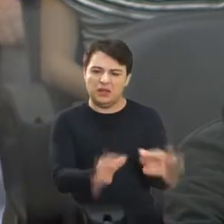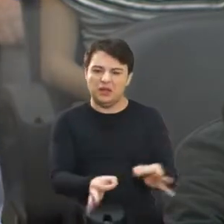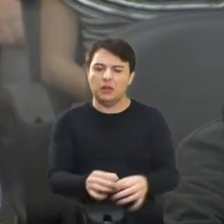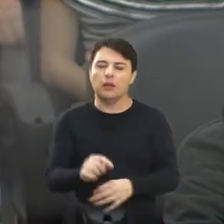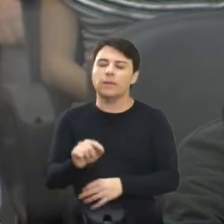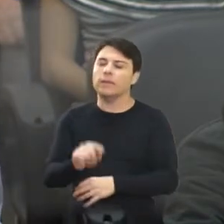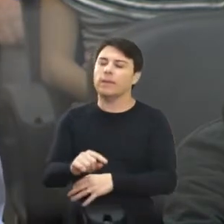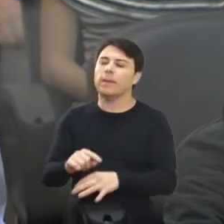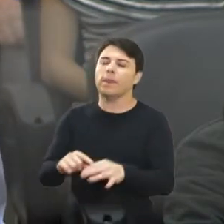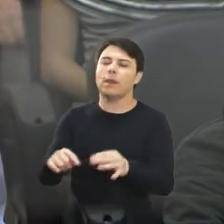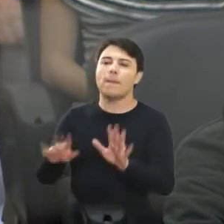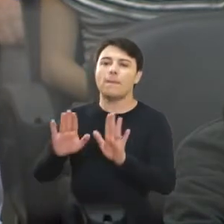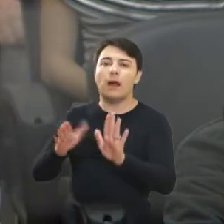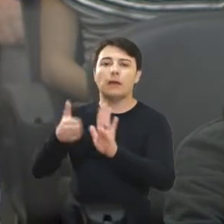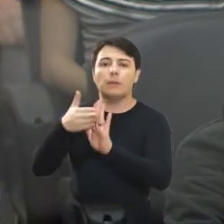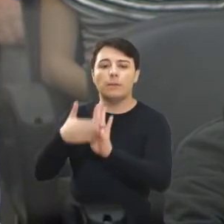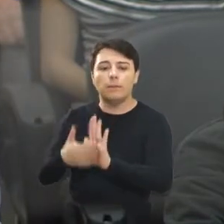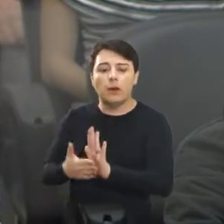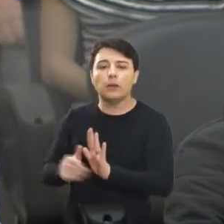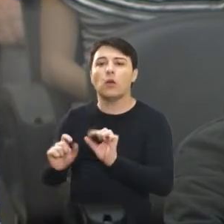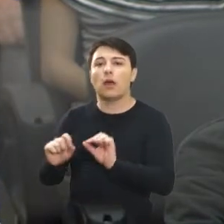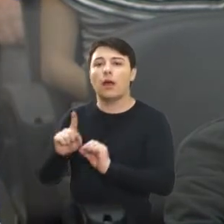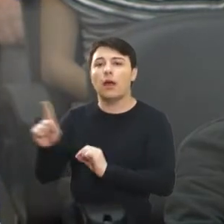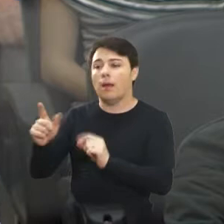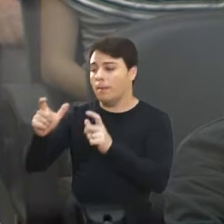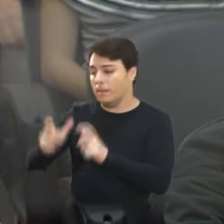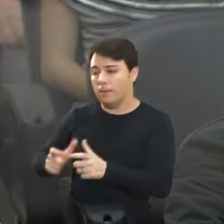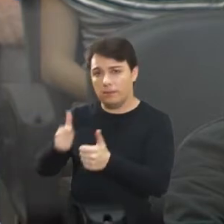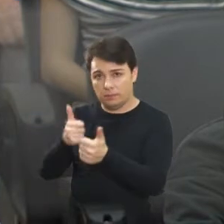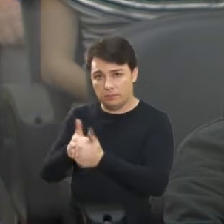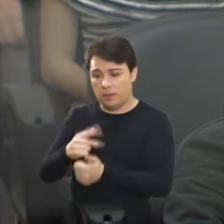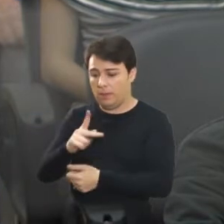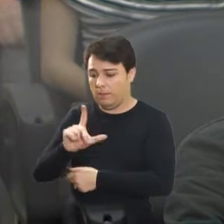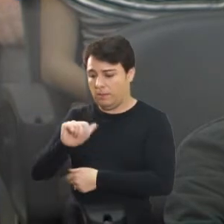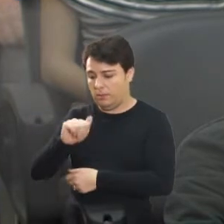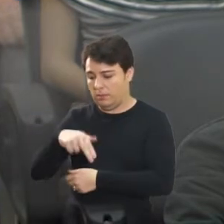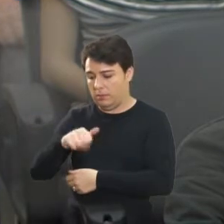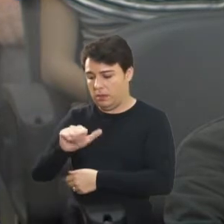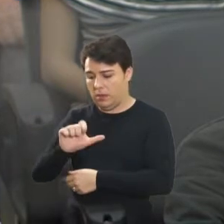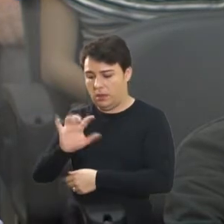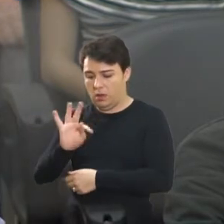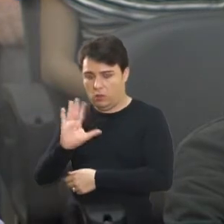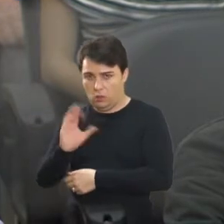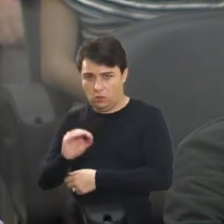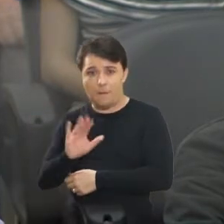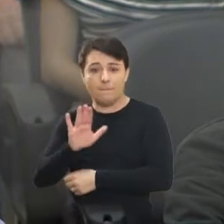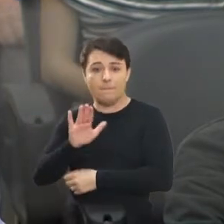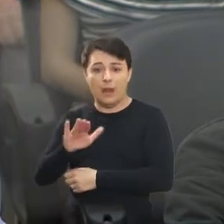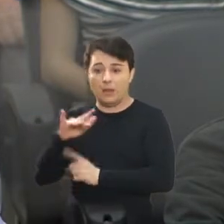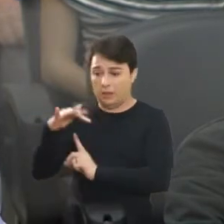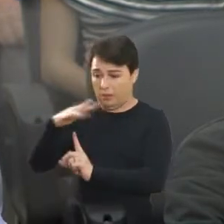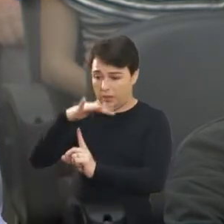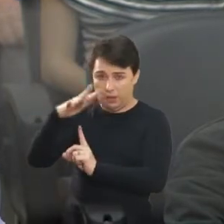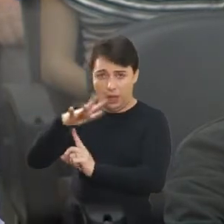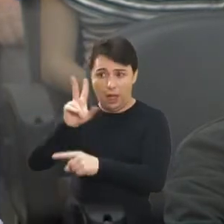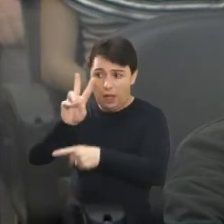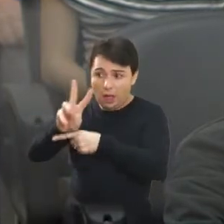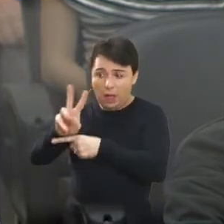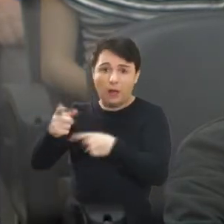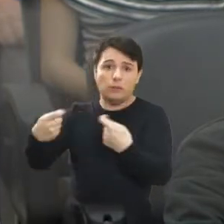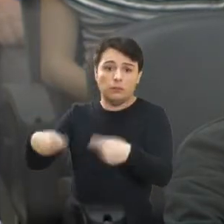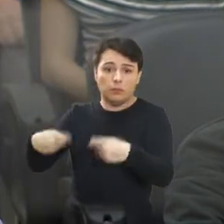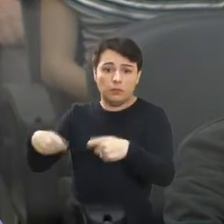ali, né, na região do Parque Planalto, de modo que o meio ambiente tem que ser preservado. E quando a